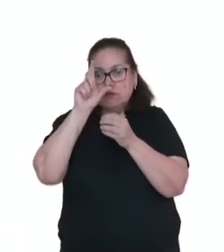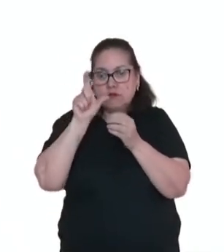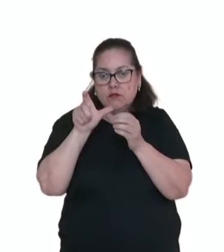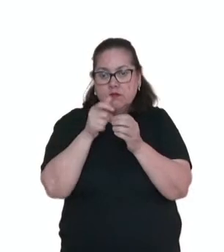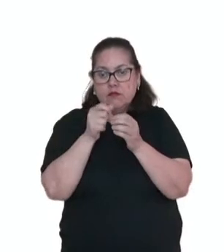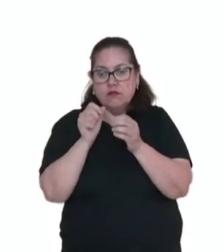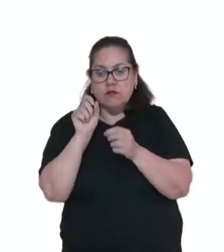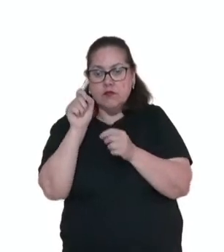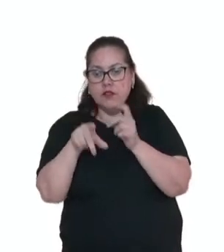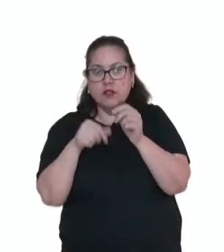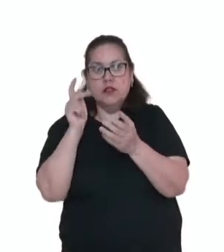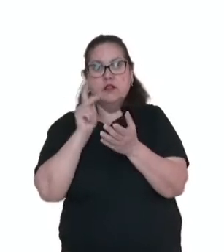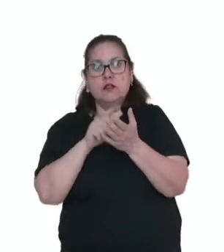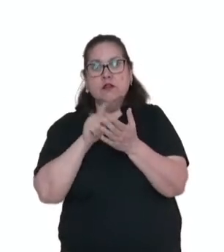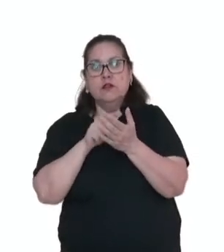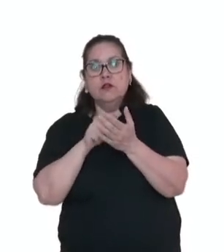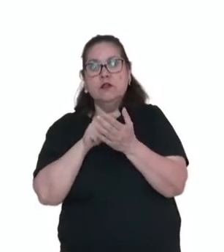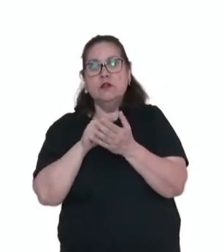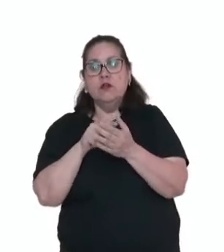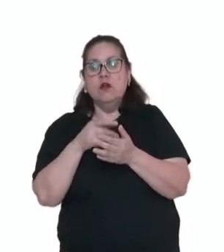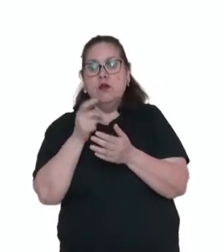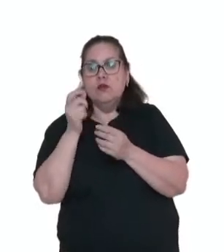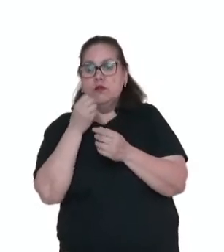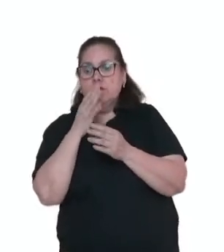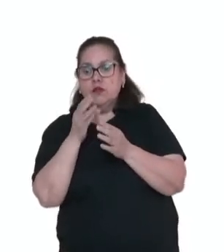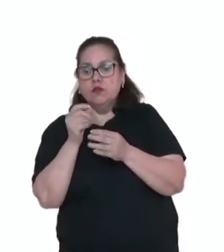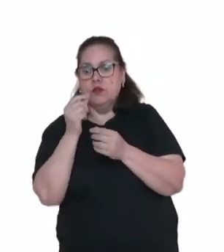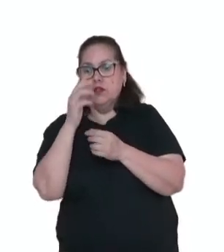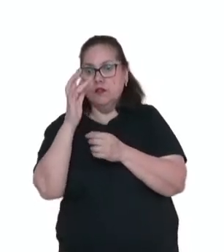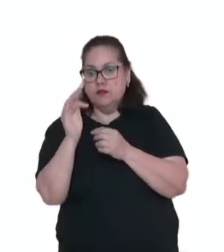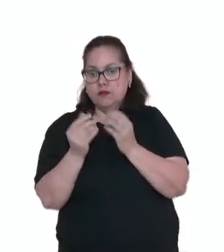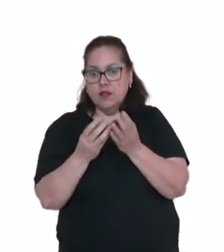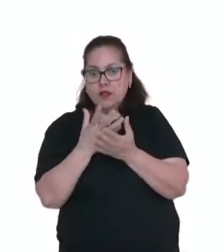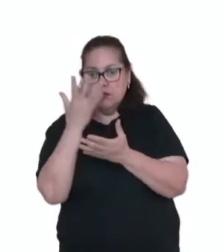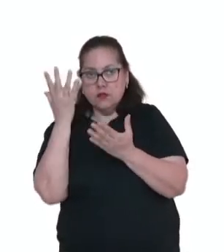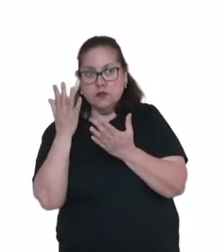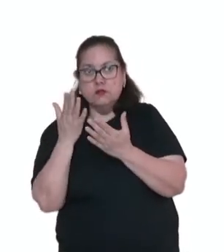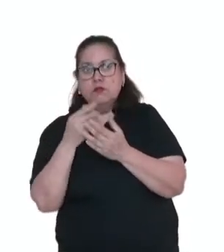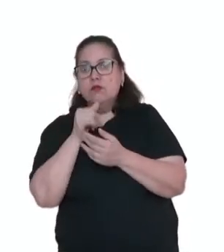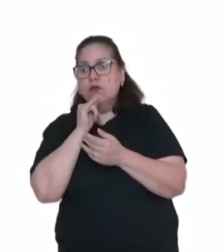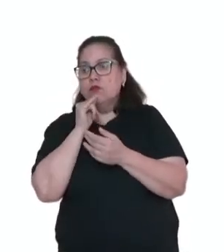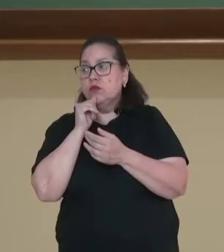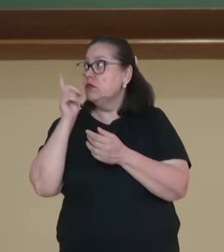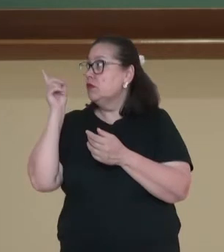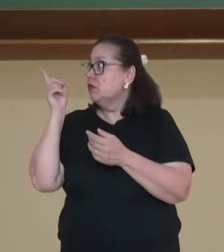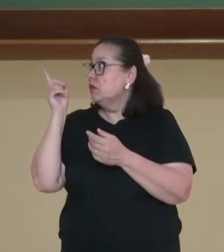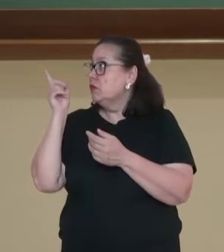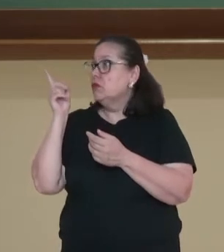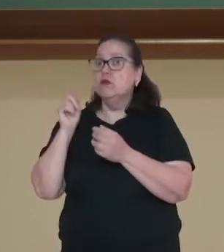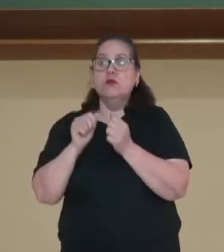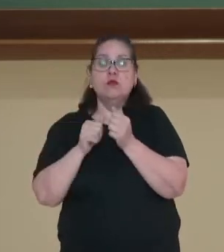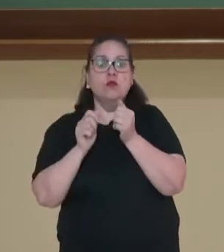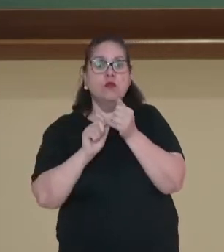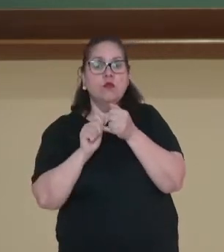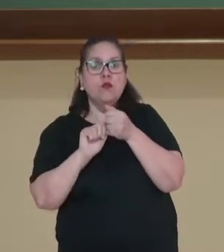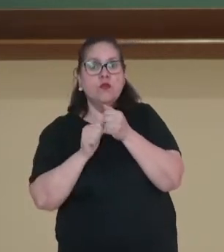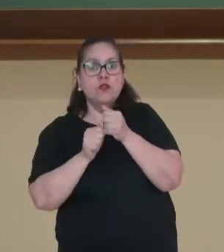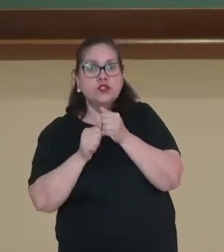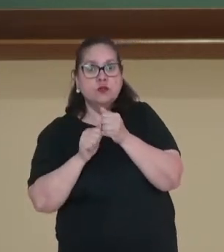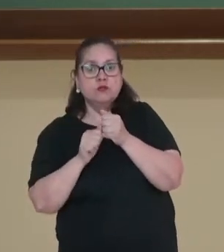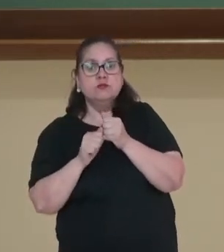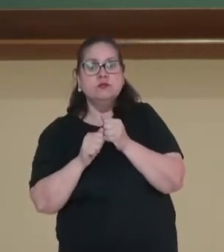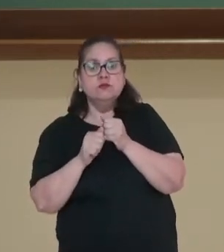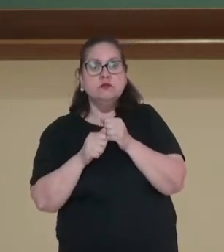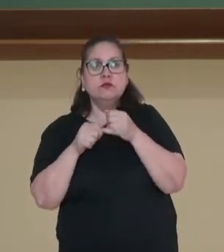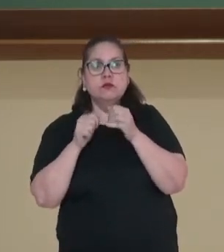a semente verdadeira é o óvulo maduro que foi fecundado. Então, aqui a gente tem, por exemplo, a semente do feijão, que